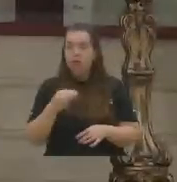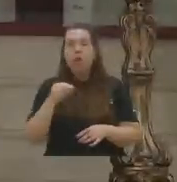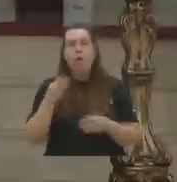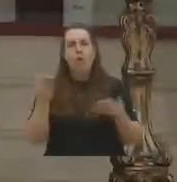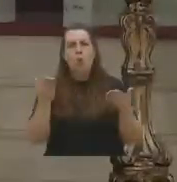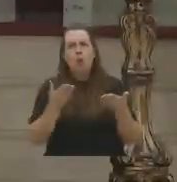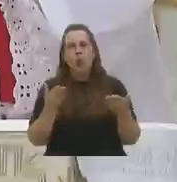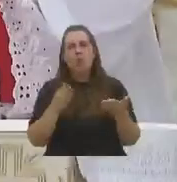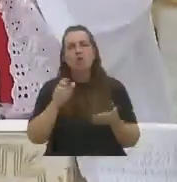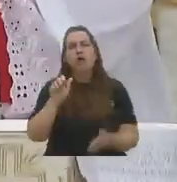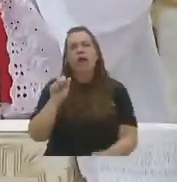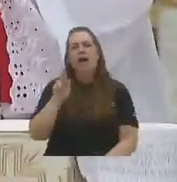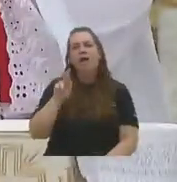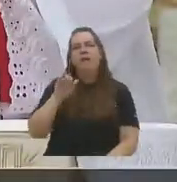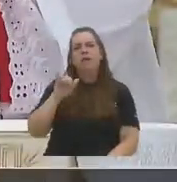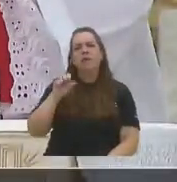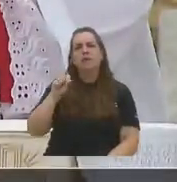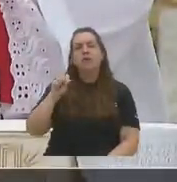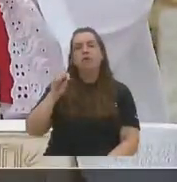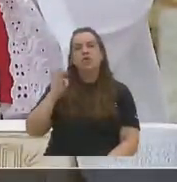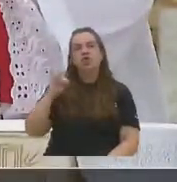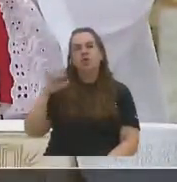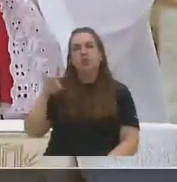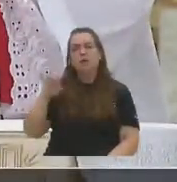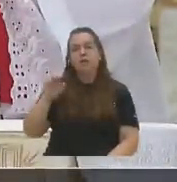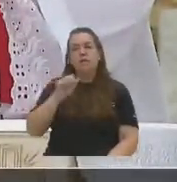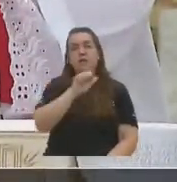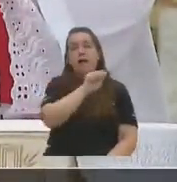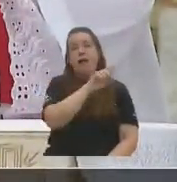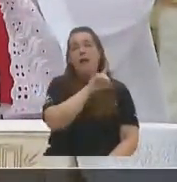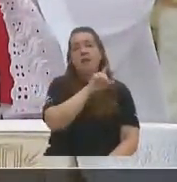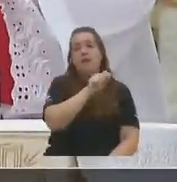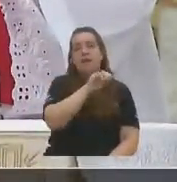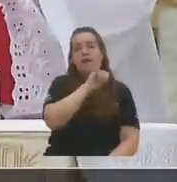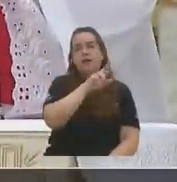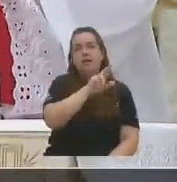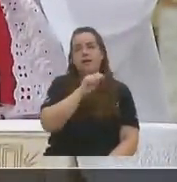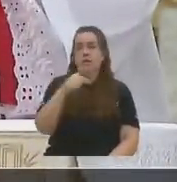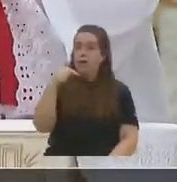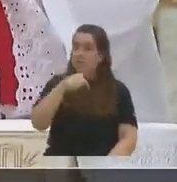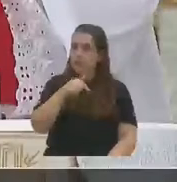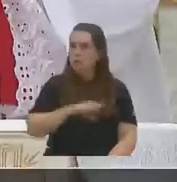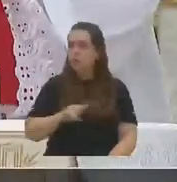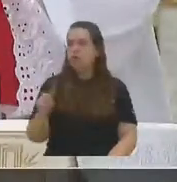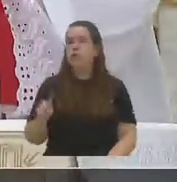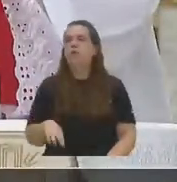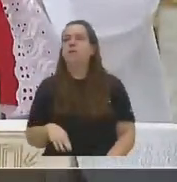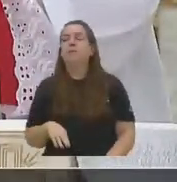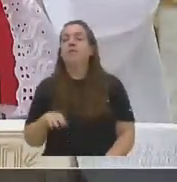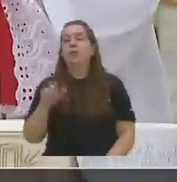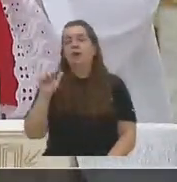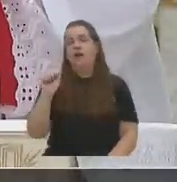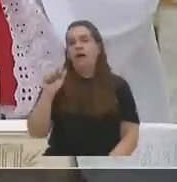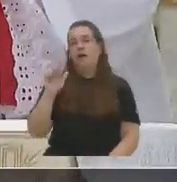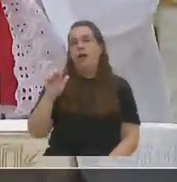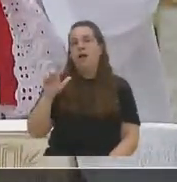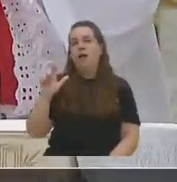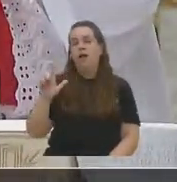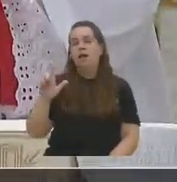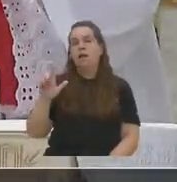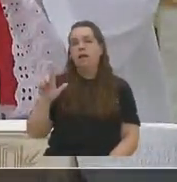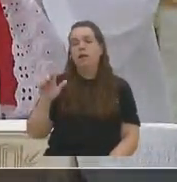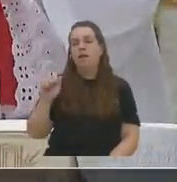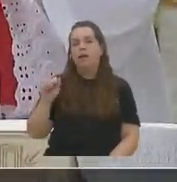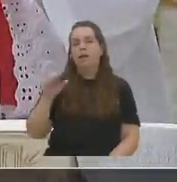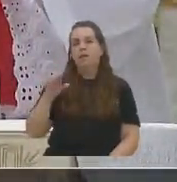de Aristides Barbosa Júnior, Adair da Rosa, Sétimos Dias, Aglacir Rocco